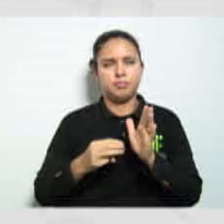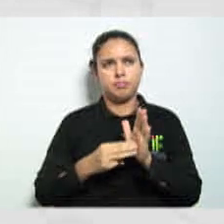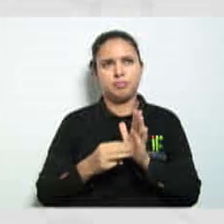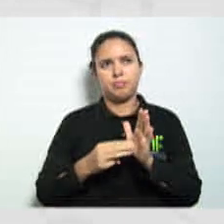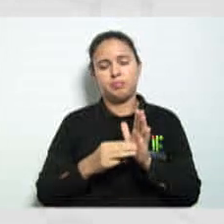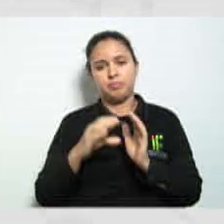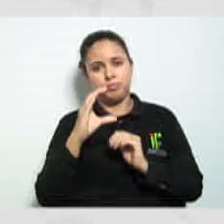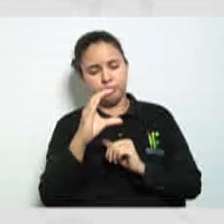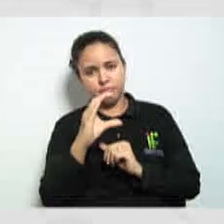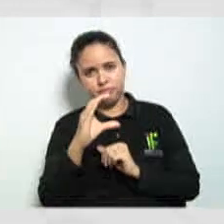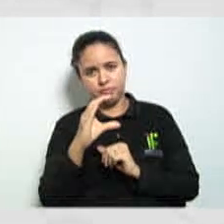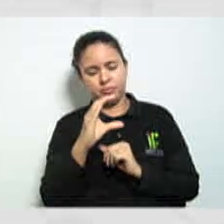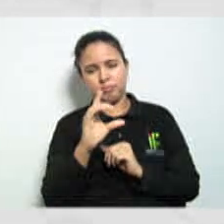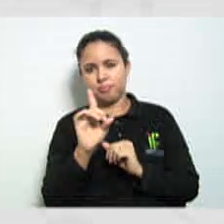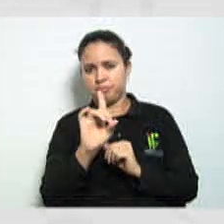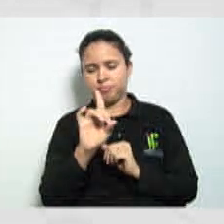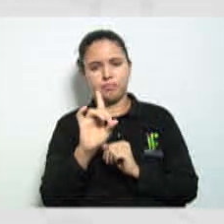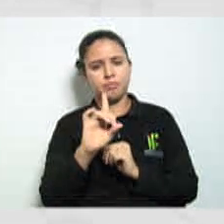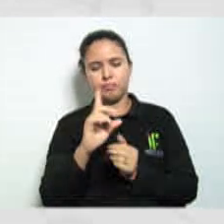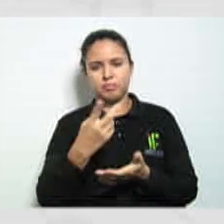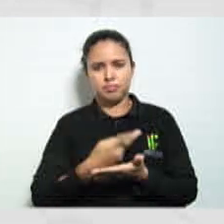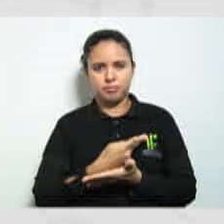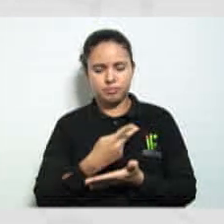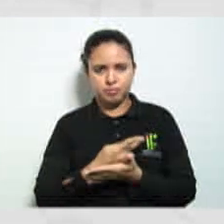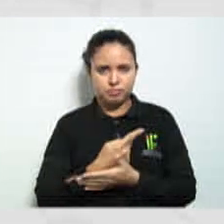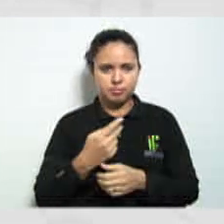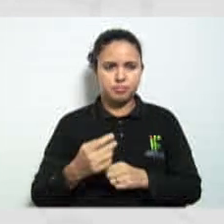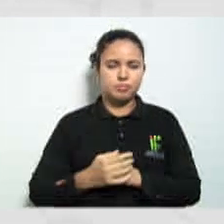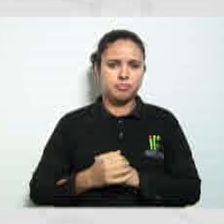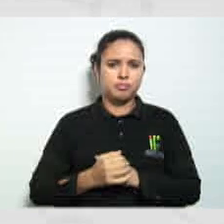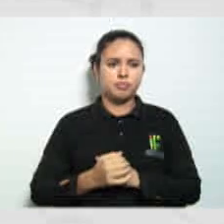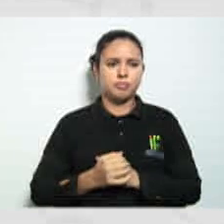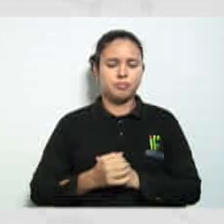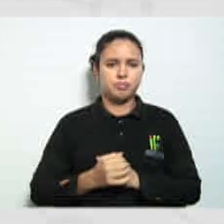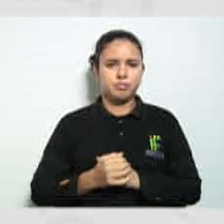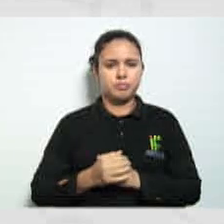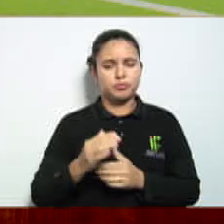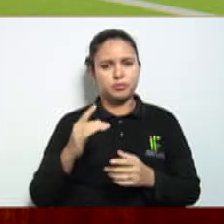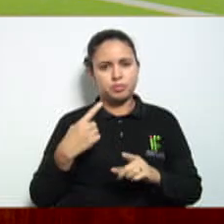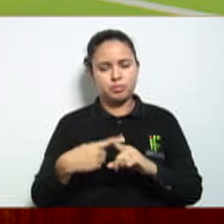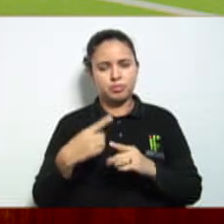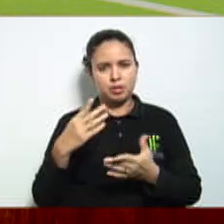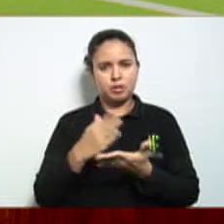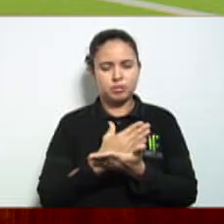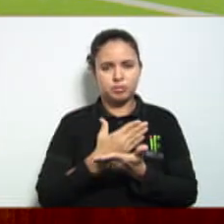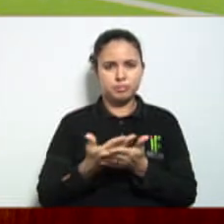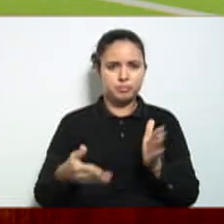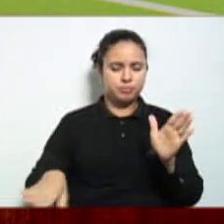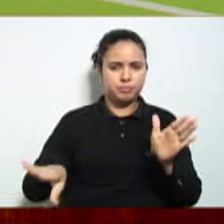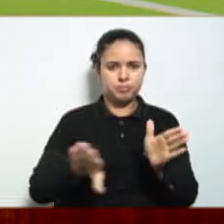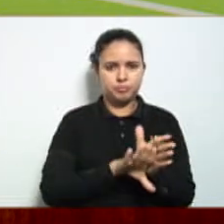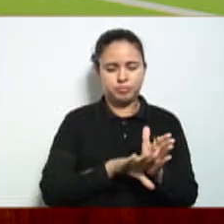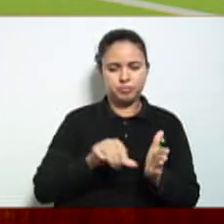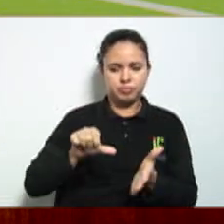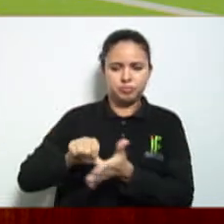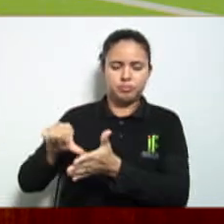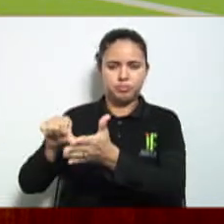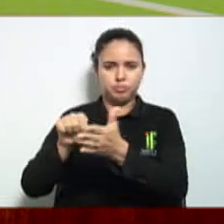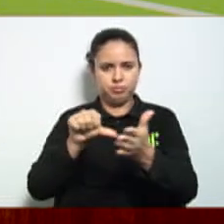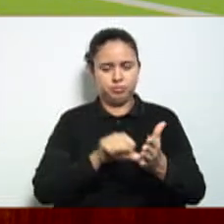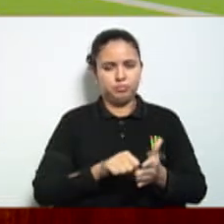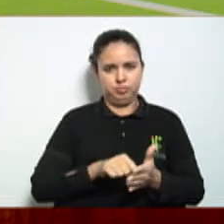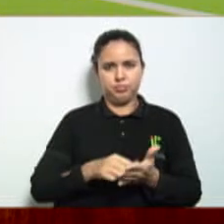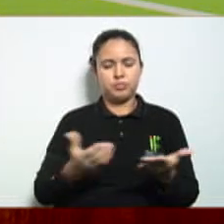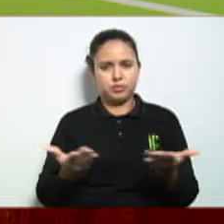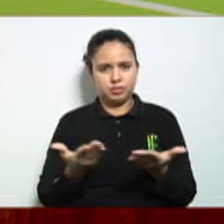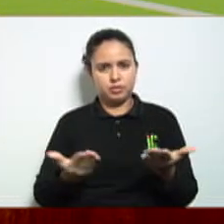mistas, não. Assim, eu acredito seja porque eles não estão participando, alguns estão chegando agora nos polos, né? Então não pegaram a aula do